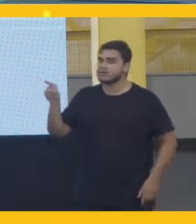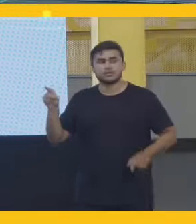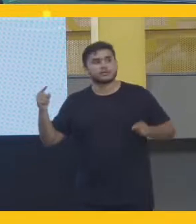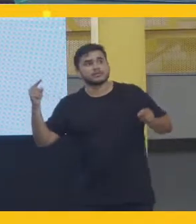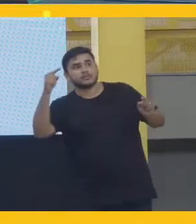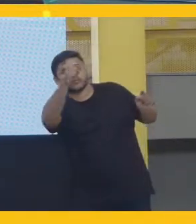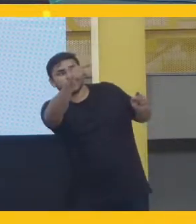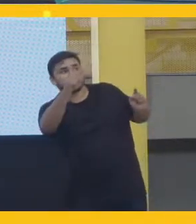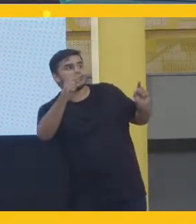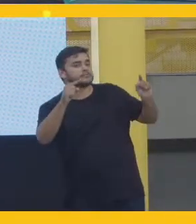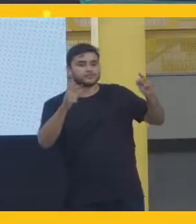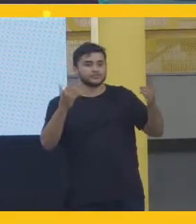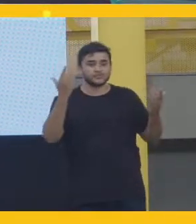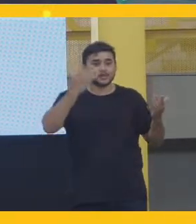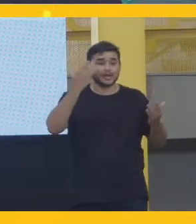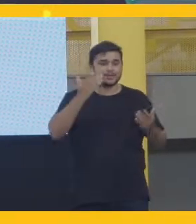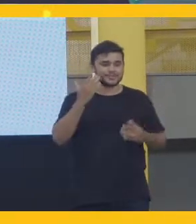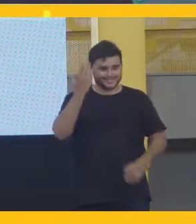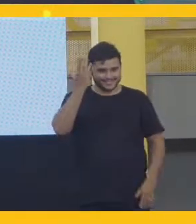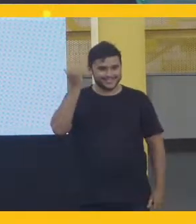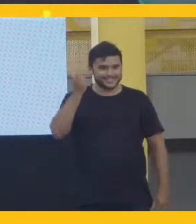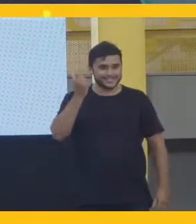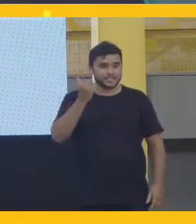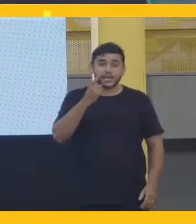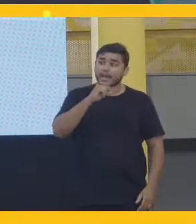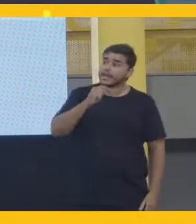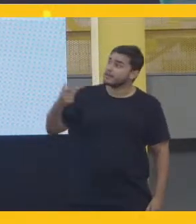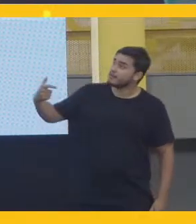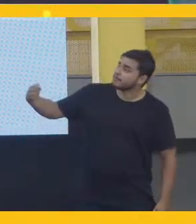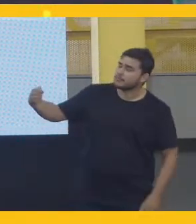Ufa. Mas você chega e pergunta, Douglas.